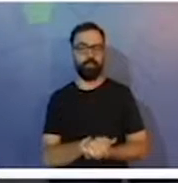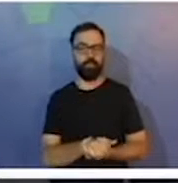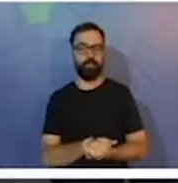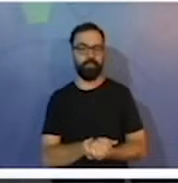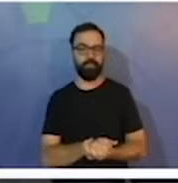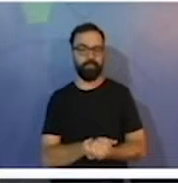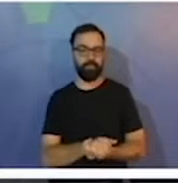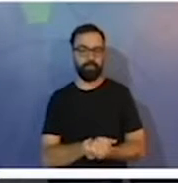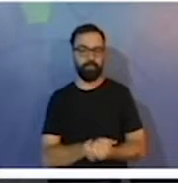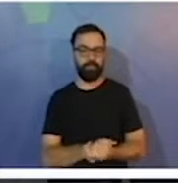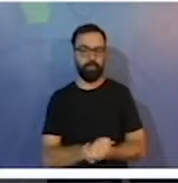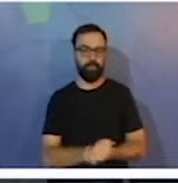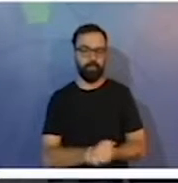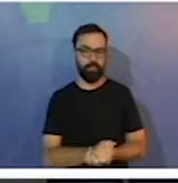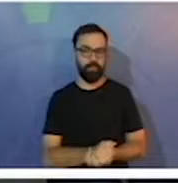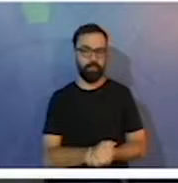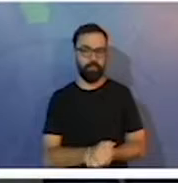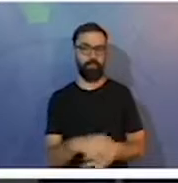bem